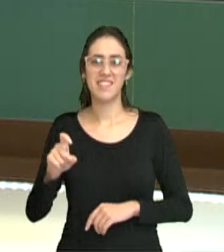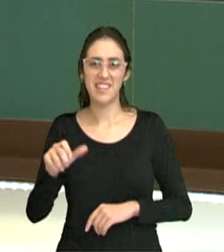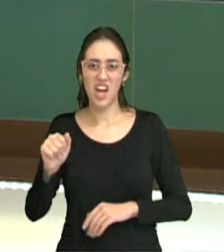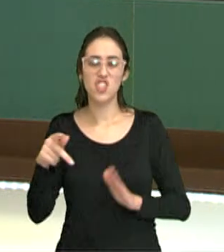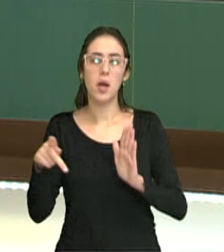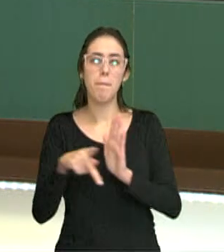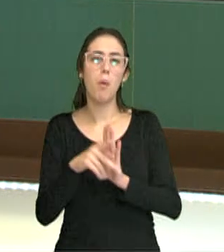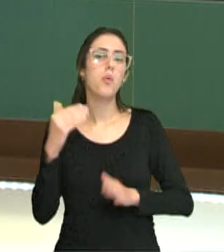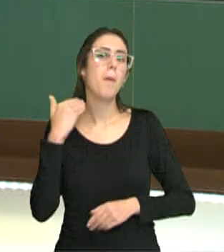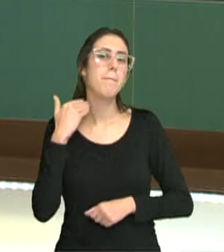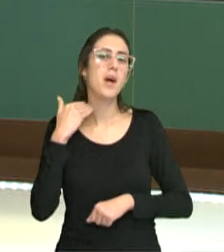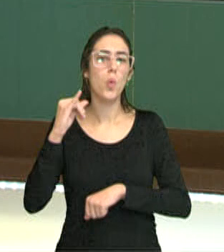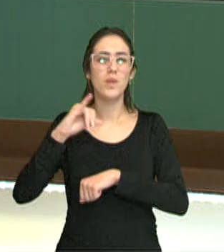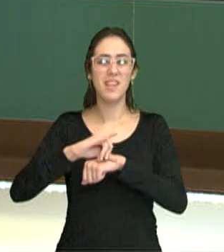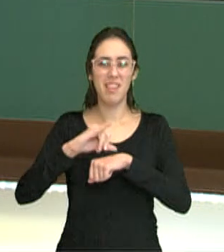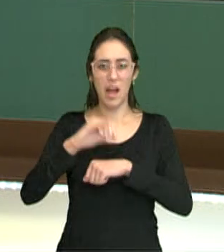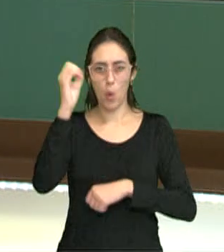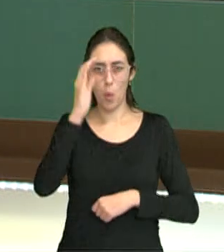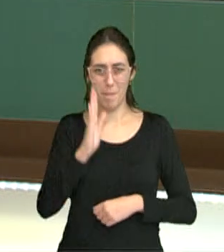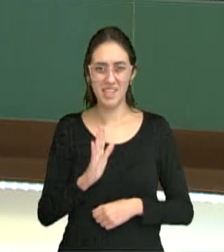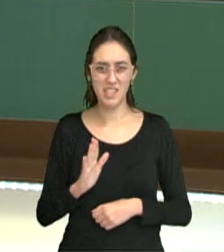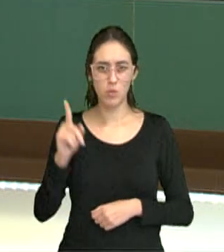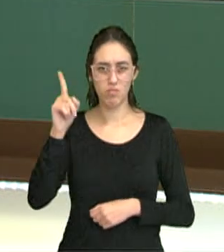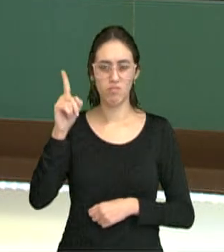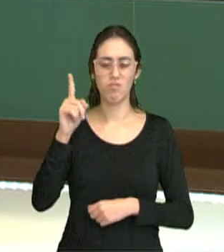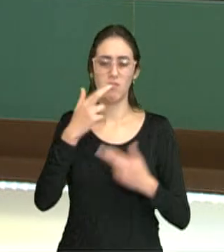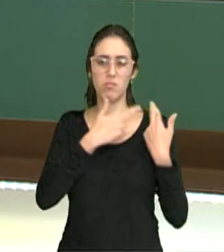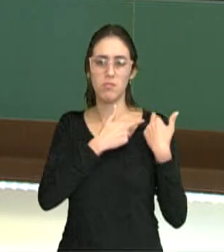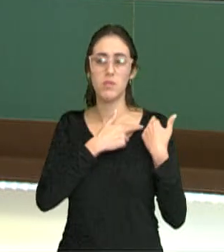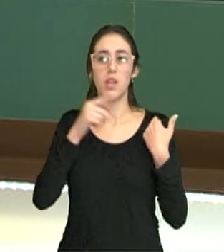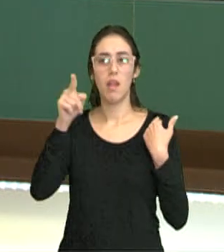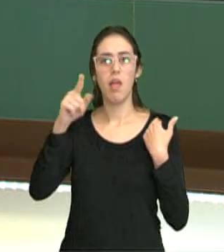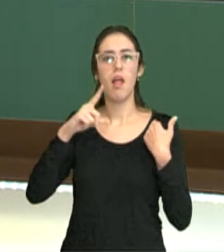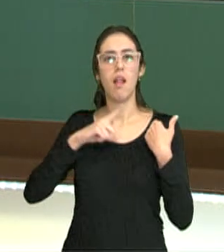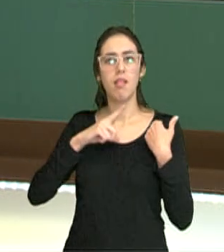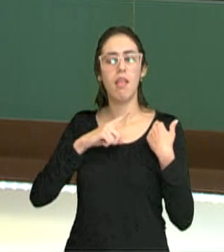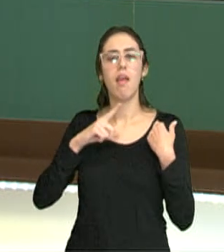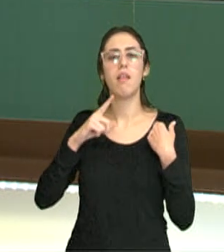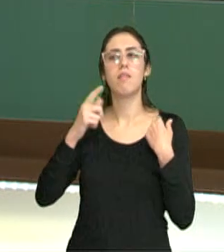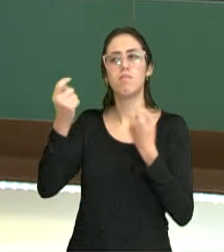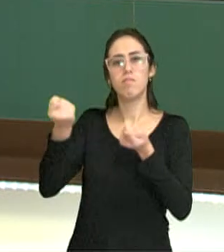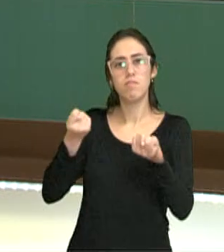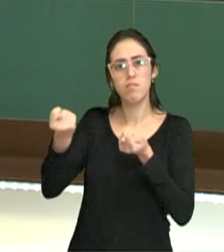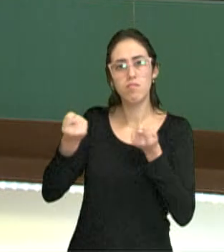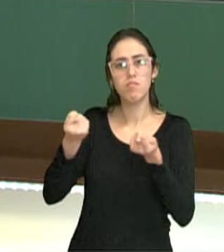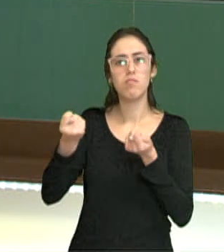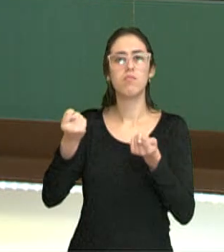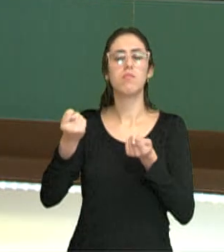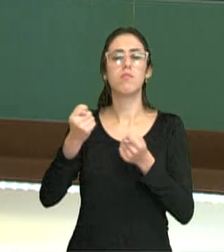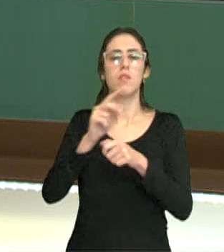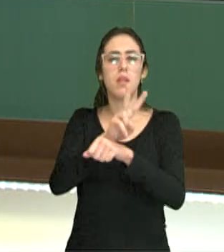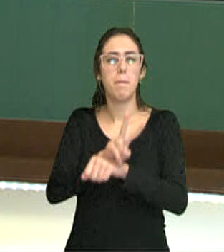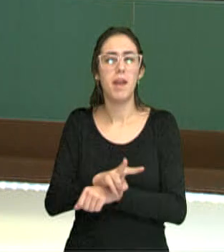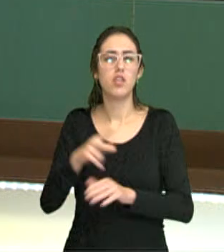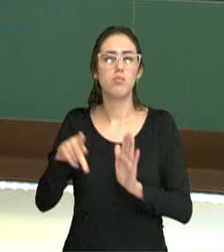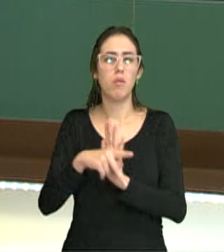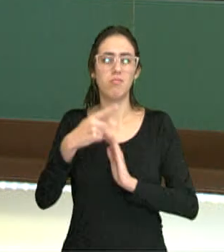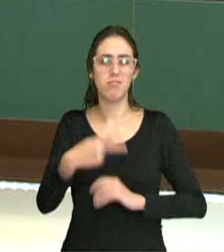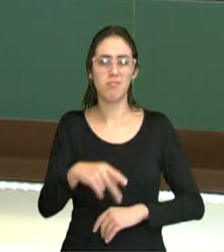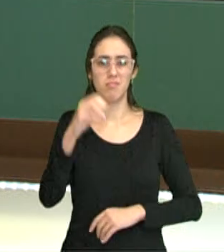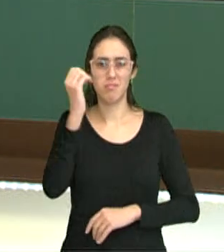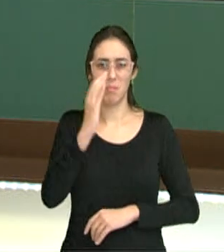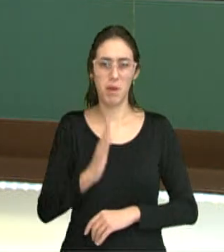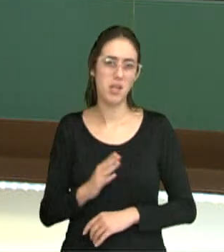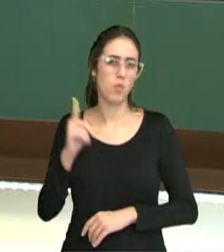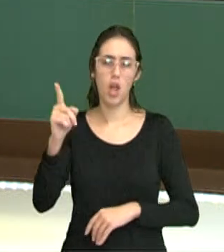Banco Central e que mais ou menos norteia todos os empréstimos e rendimentos no Brasil, tá? E